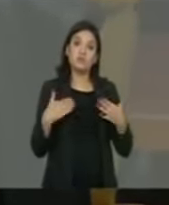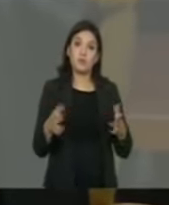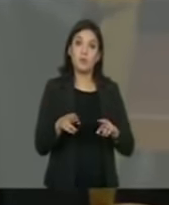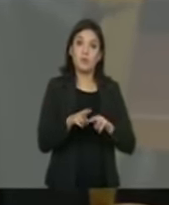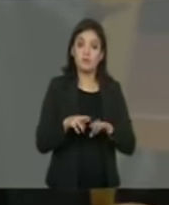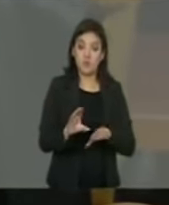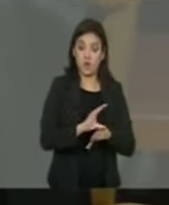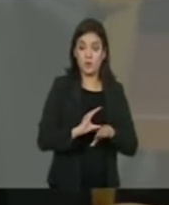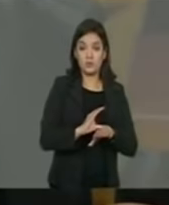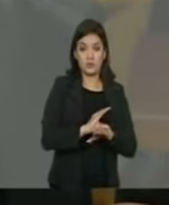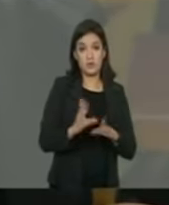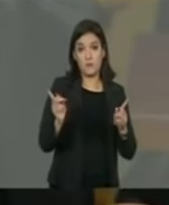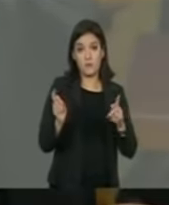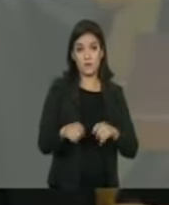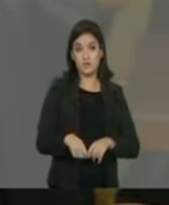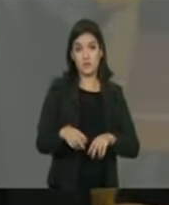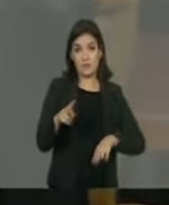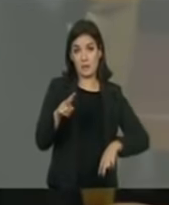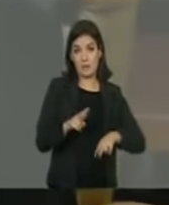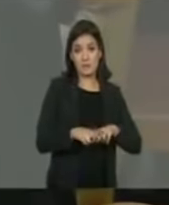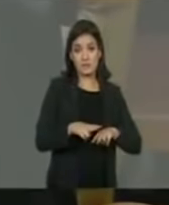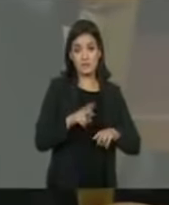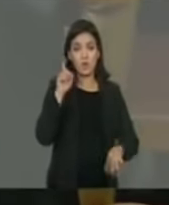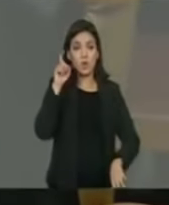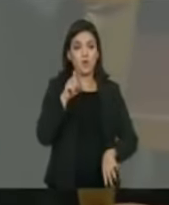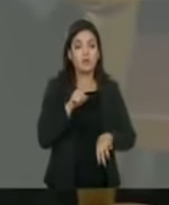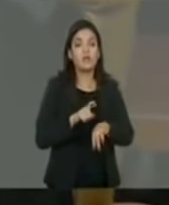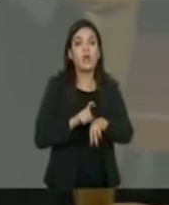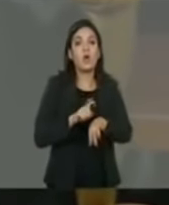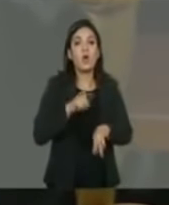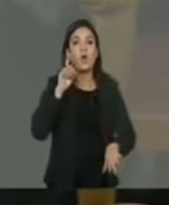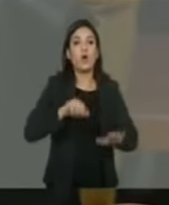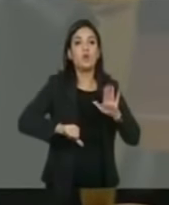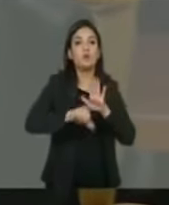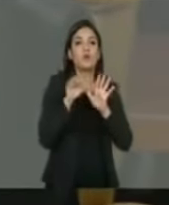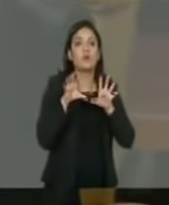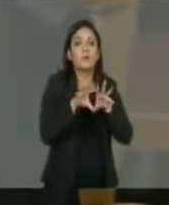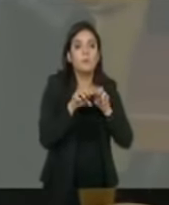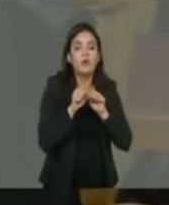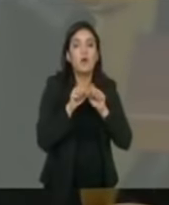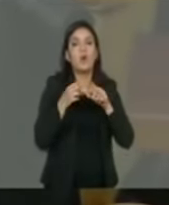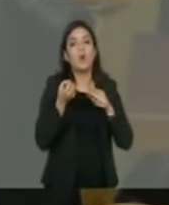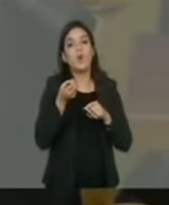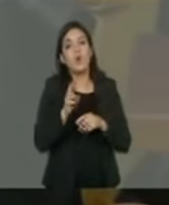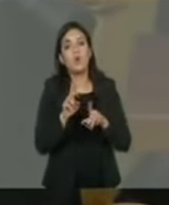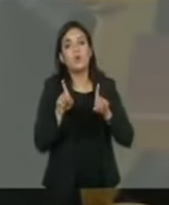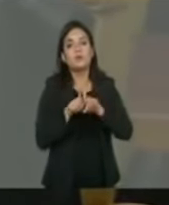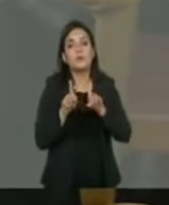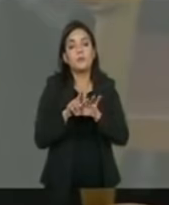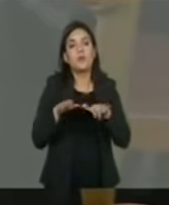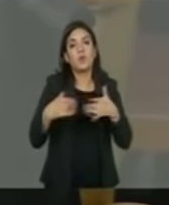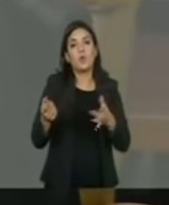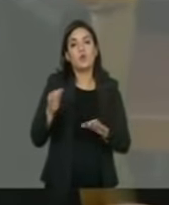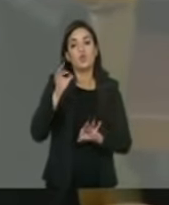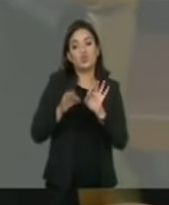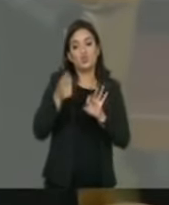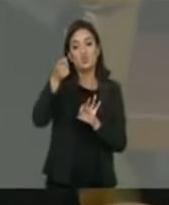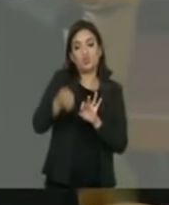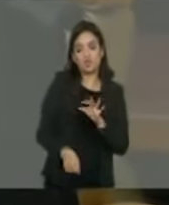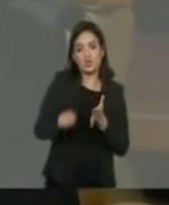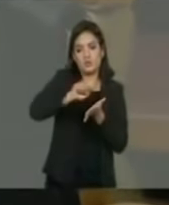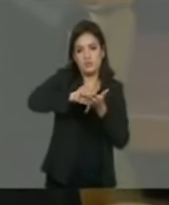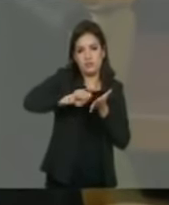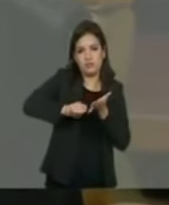possibilita a prisão em flagrante ou aquelas decorrentes de ordem escrita e fundamentada de autoridade